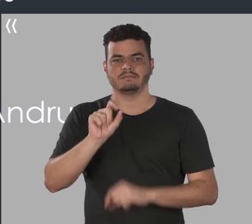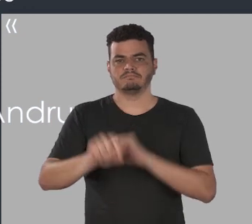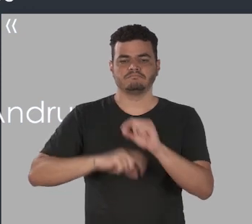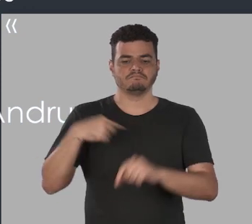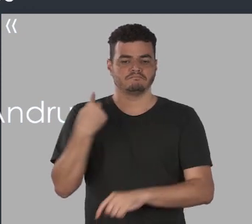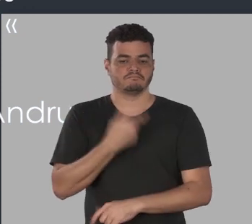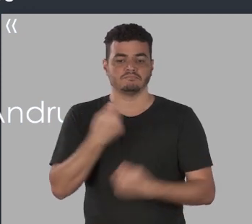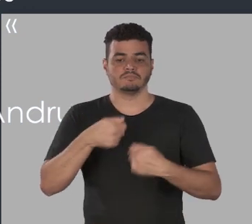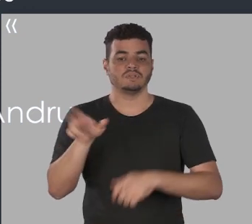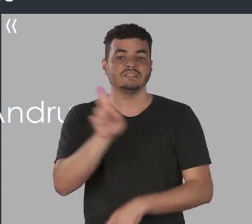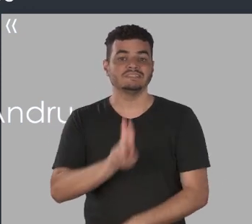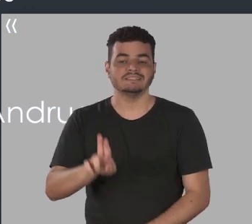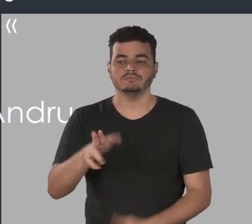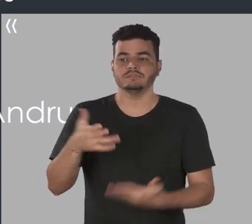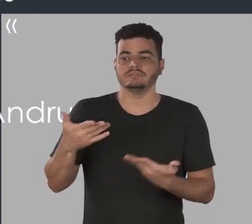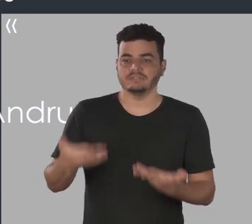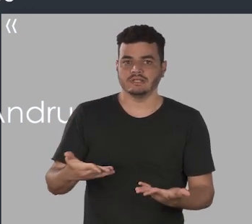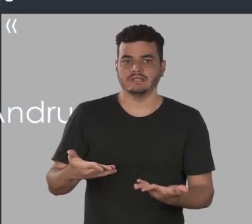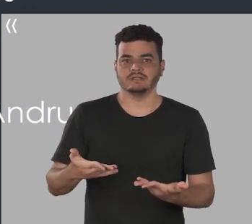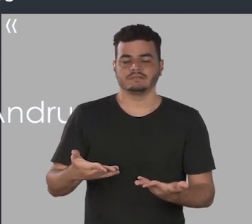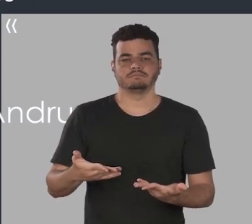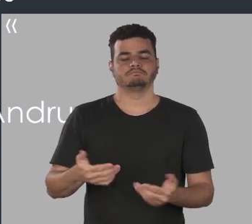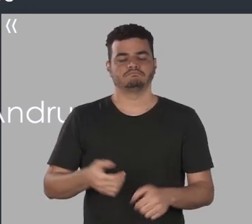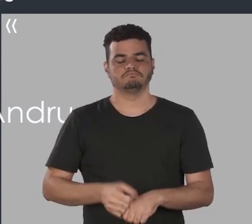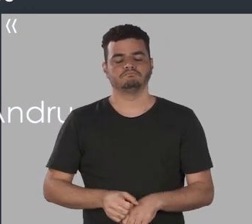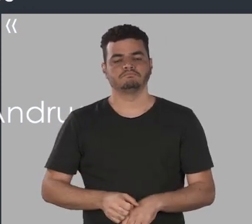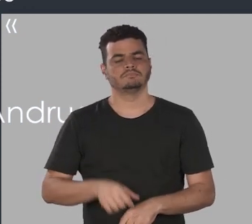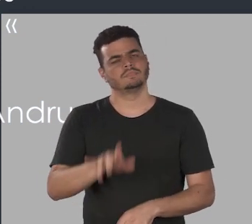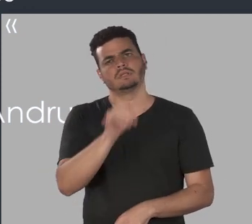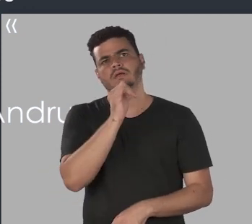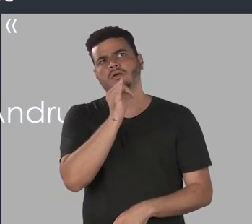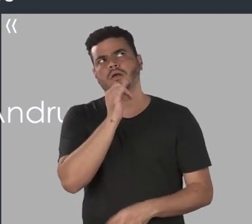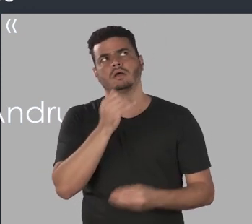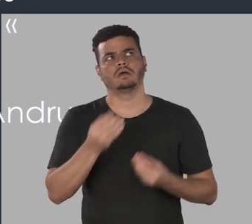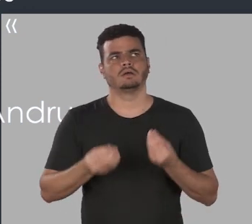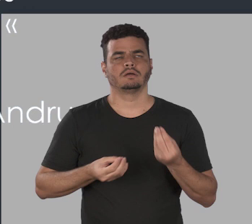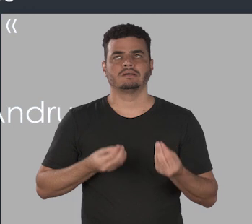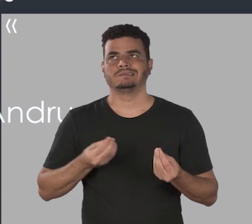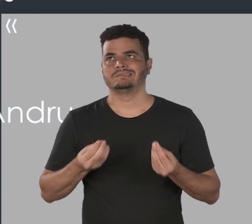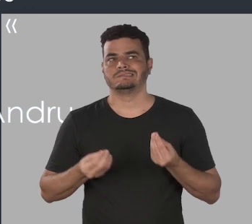Enrueto, com funcional e com utilitário, não é? Então, por exemplo,